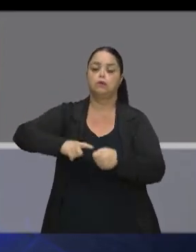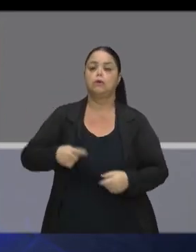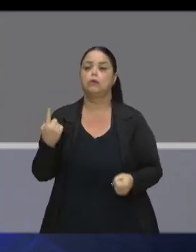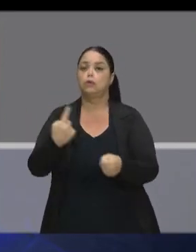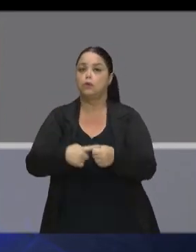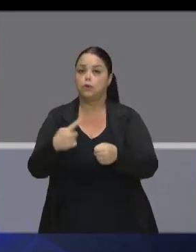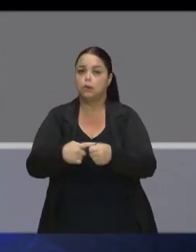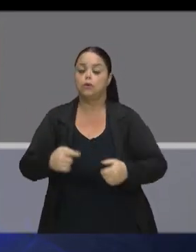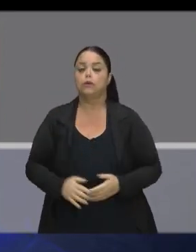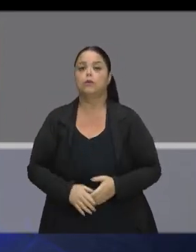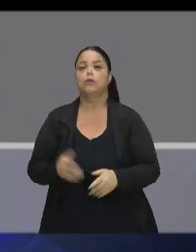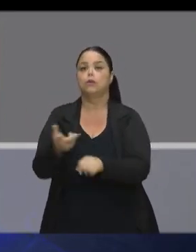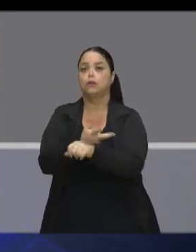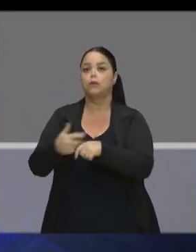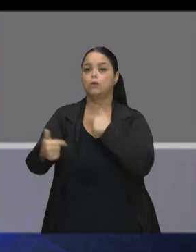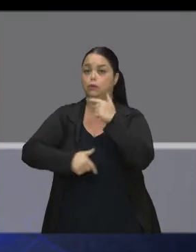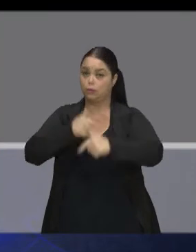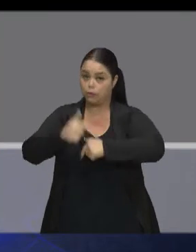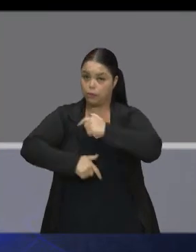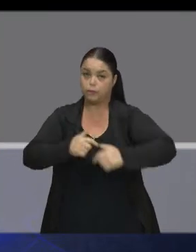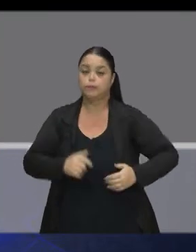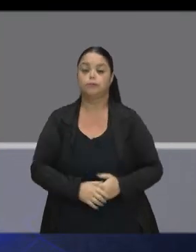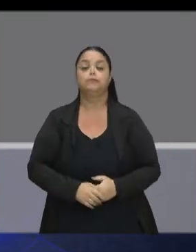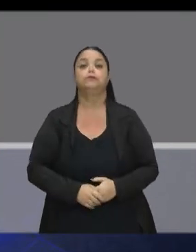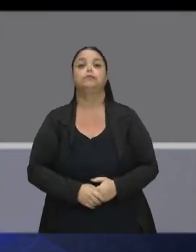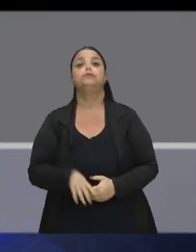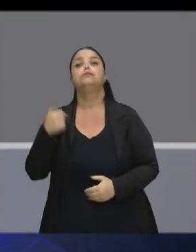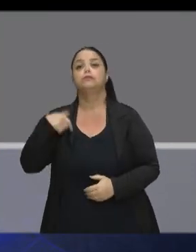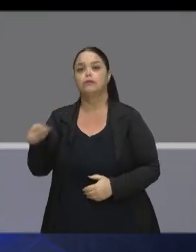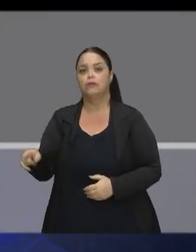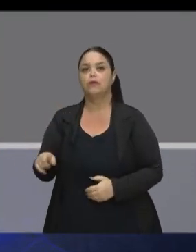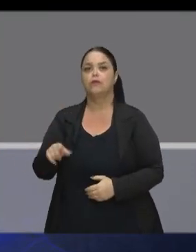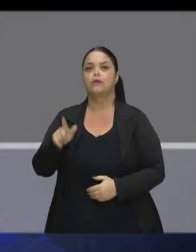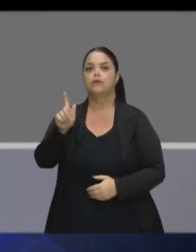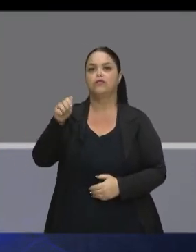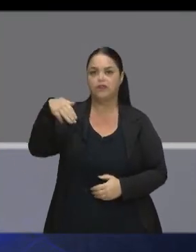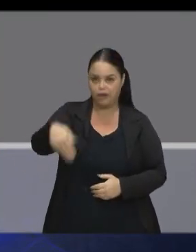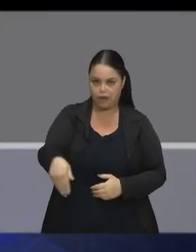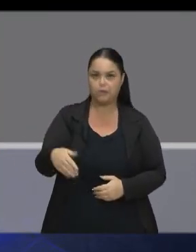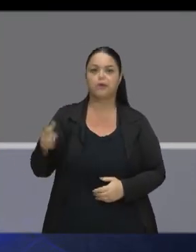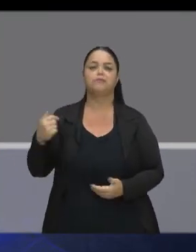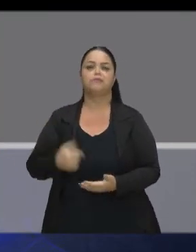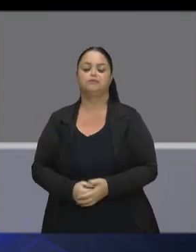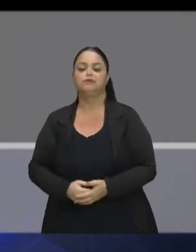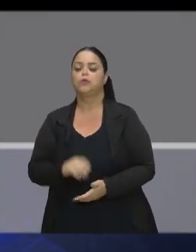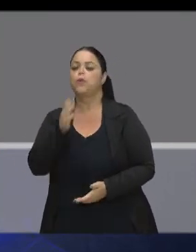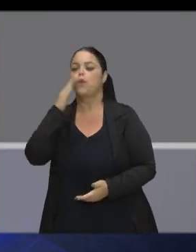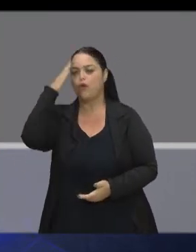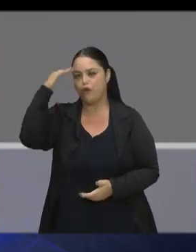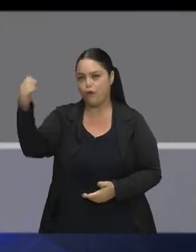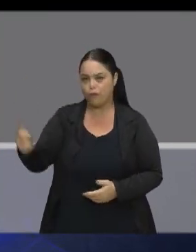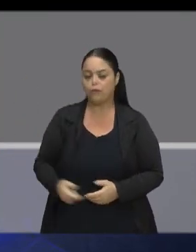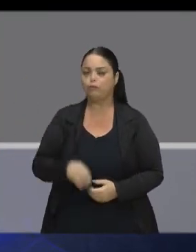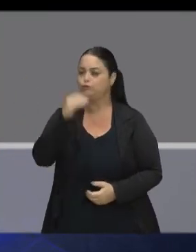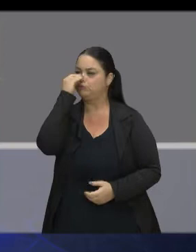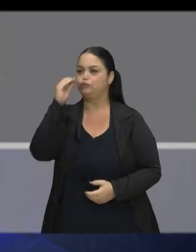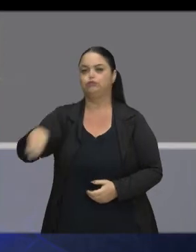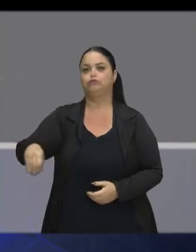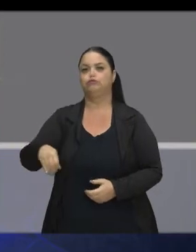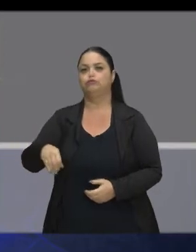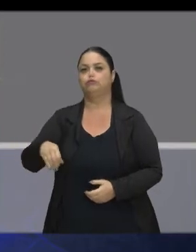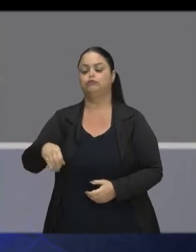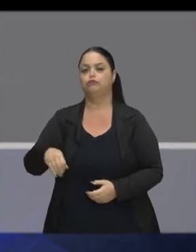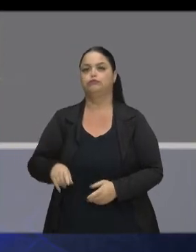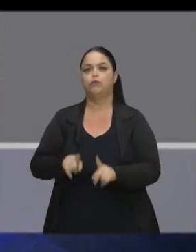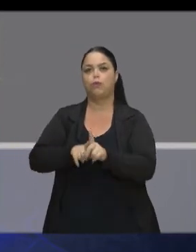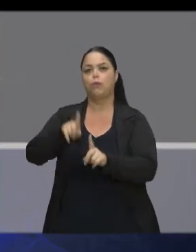cidade, procurou trabalho, inclusive na General Motors. E lá foi recusada pelo seu alto